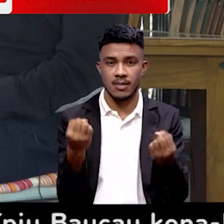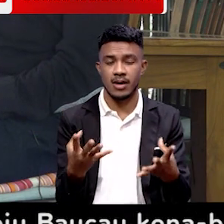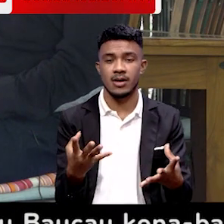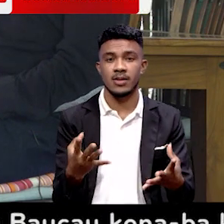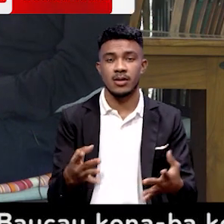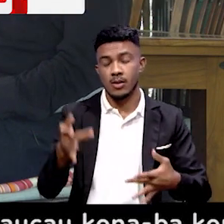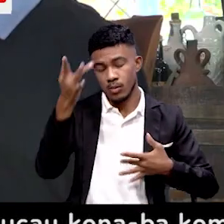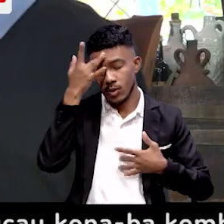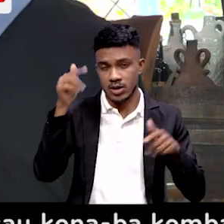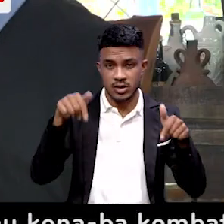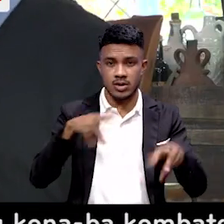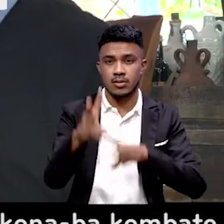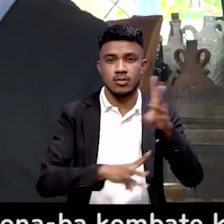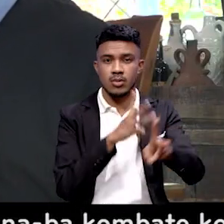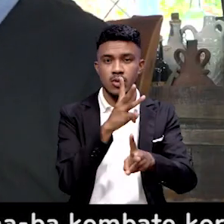e o mundo,